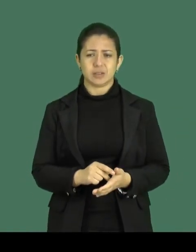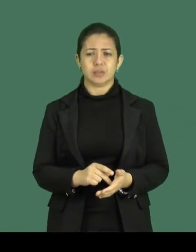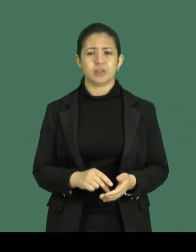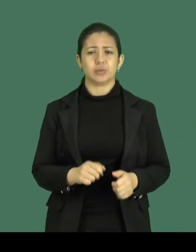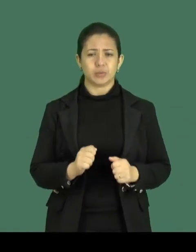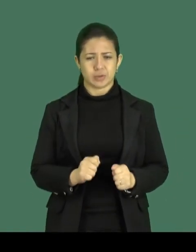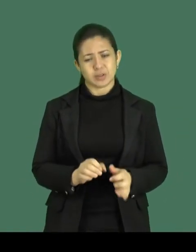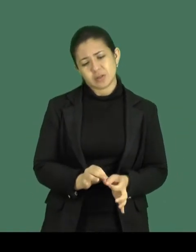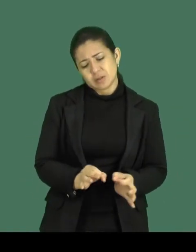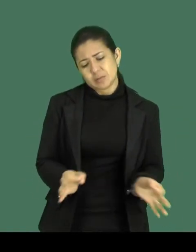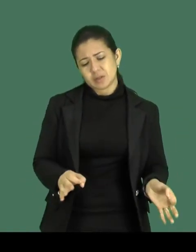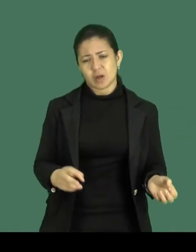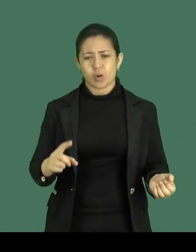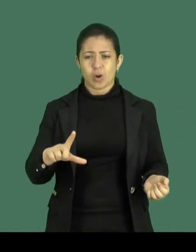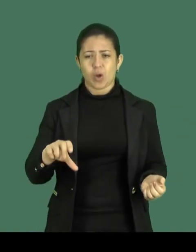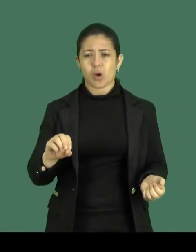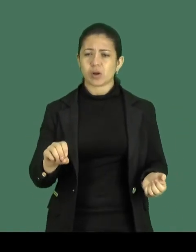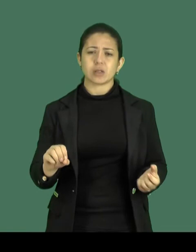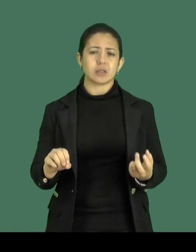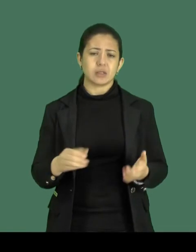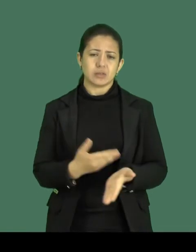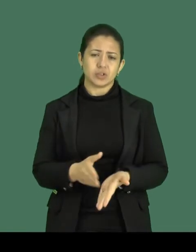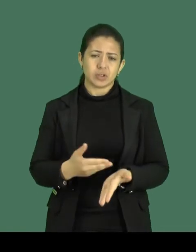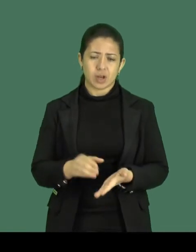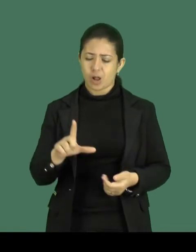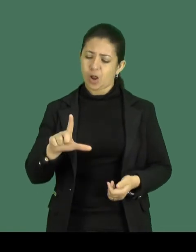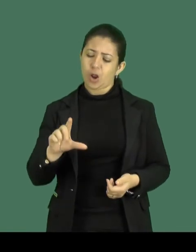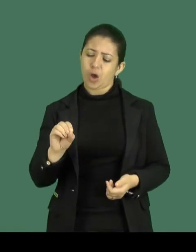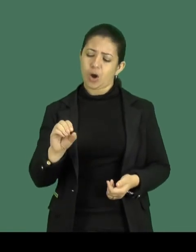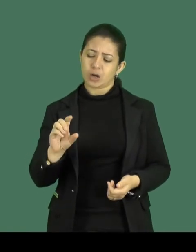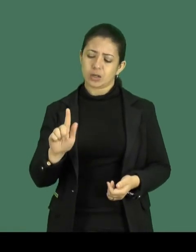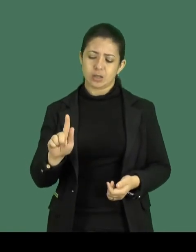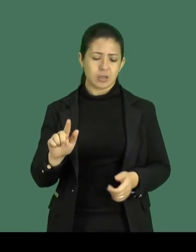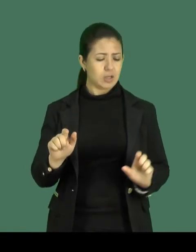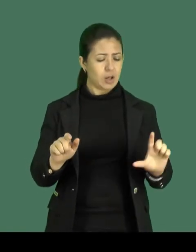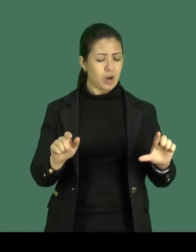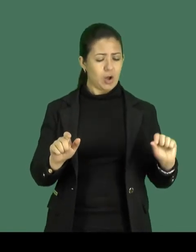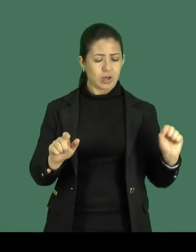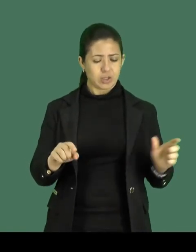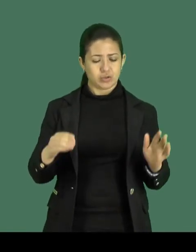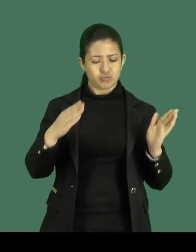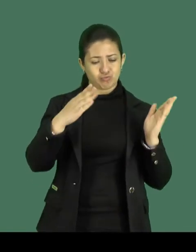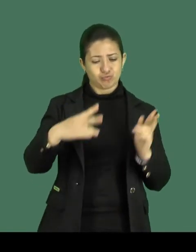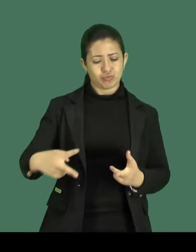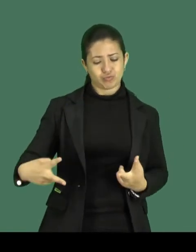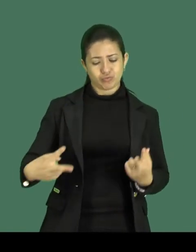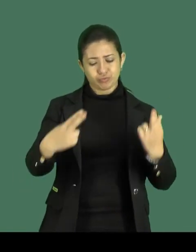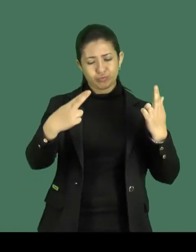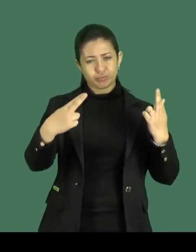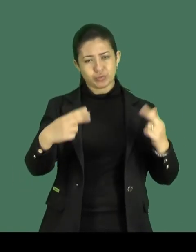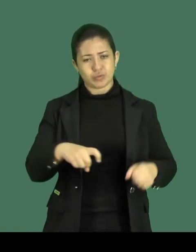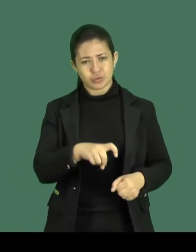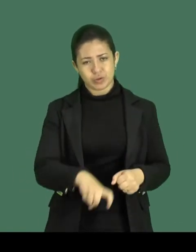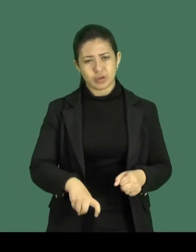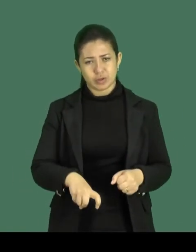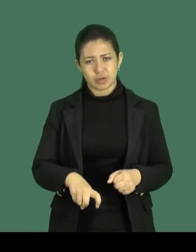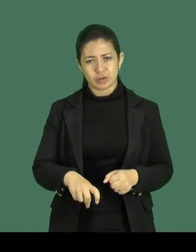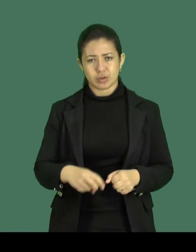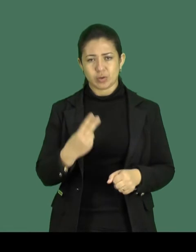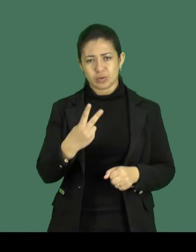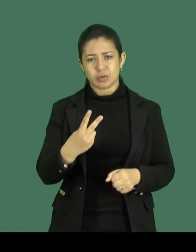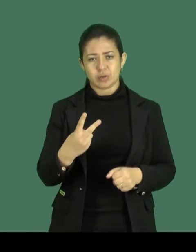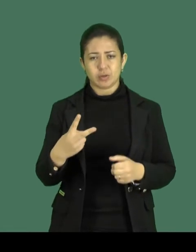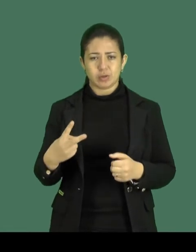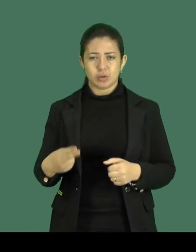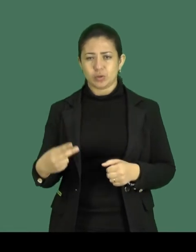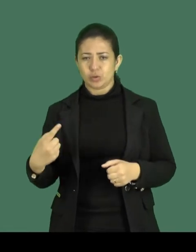é simplificando os logs e vai sobrar só a expressão x ao quadrado igual a 2